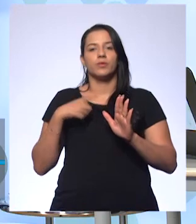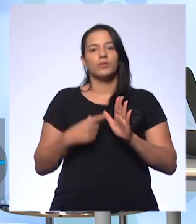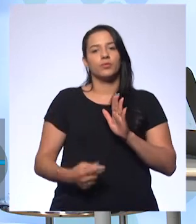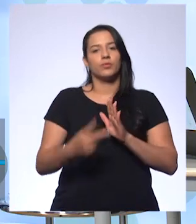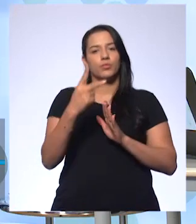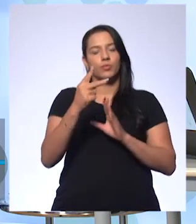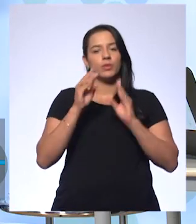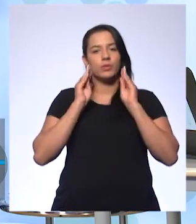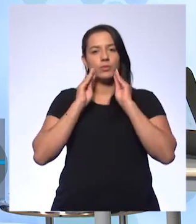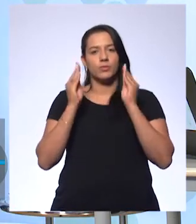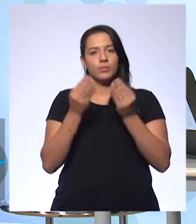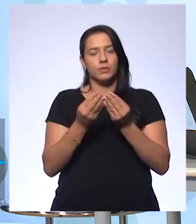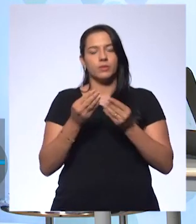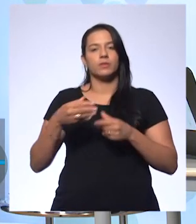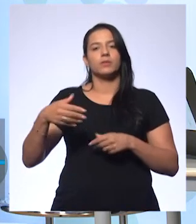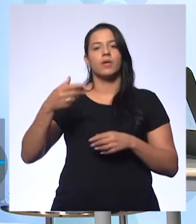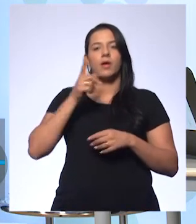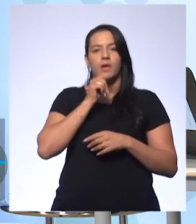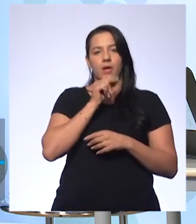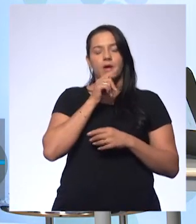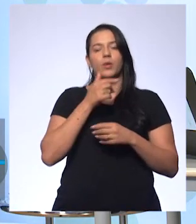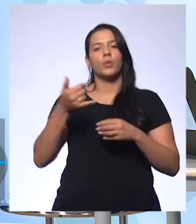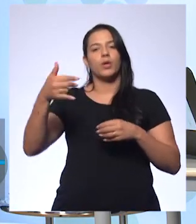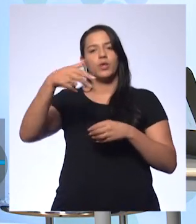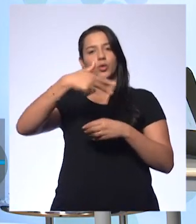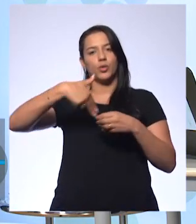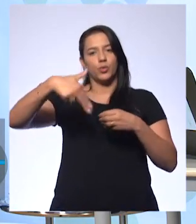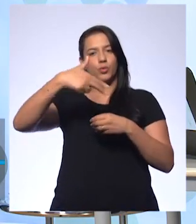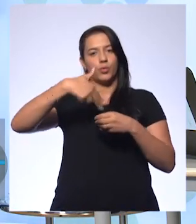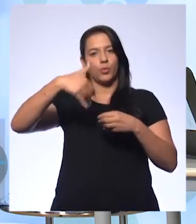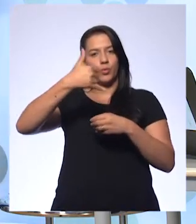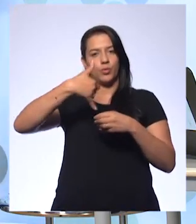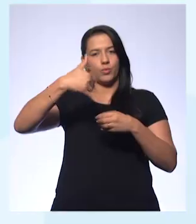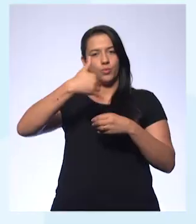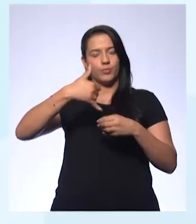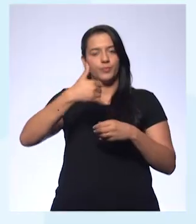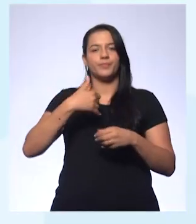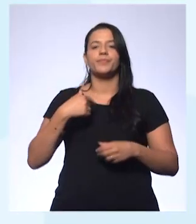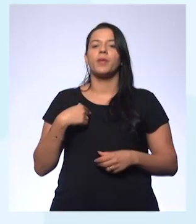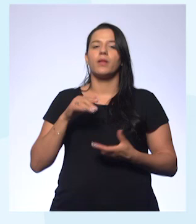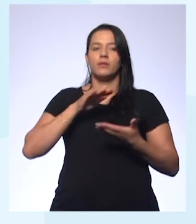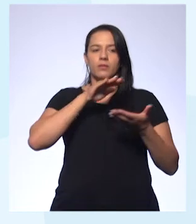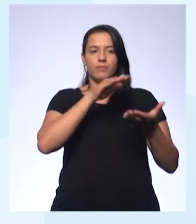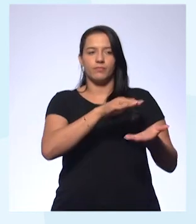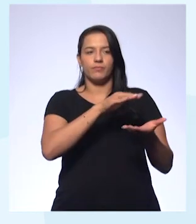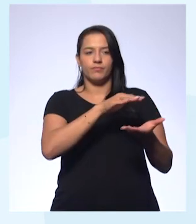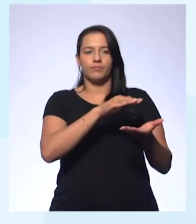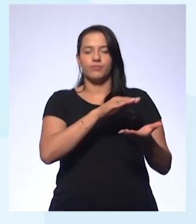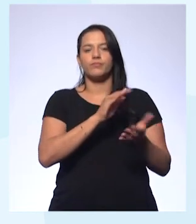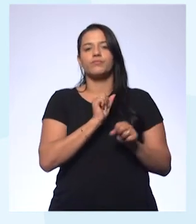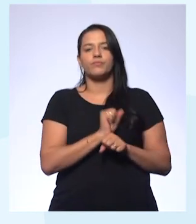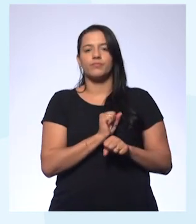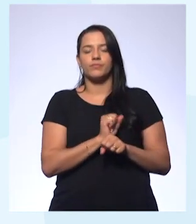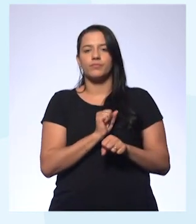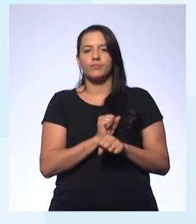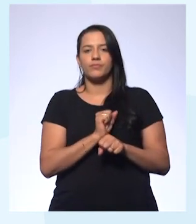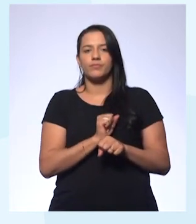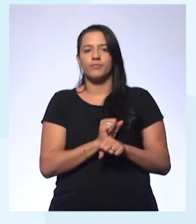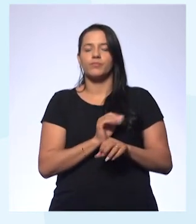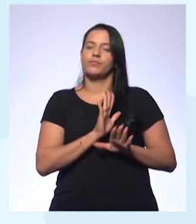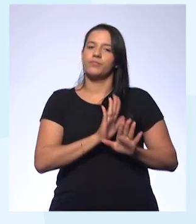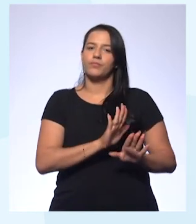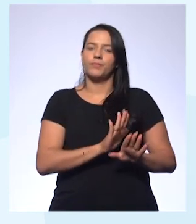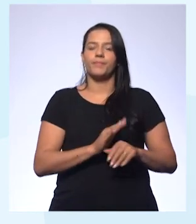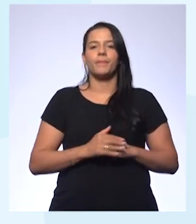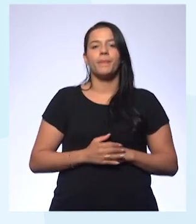duas substâncias, água e óleo. Que após a agitação foram deixadas em repouso, né? Então, aí ele fez o quê? Deixou em